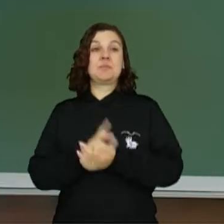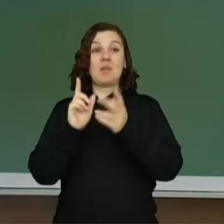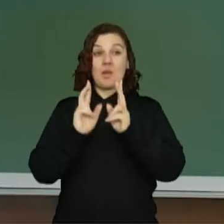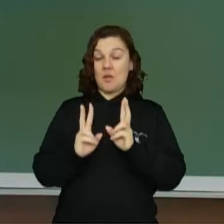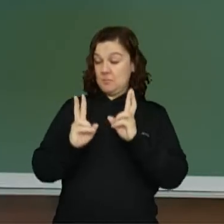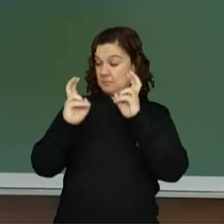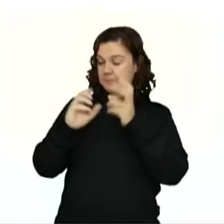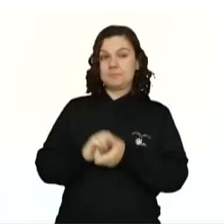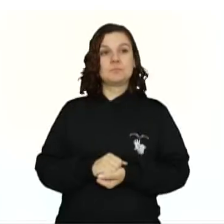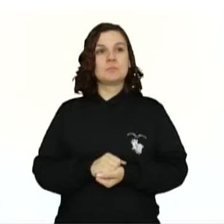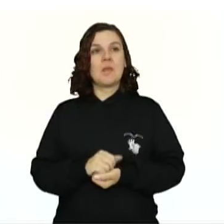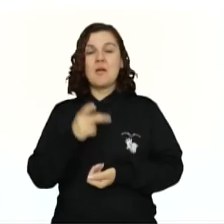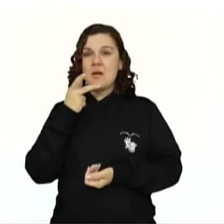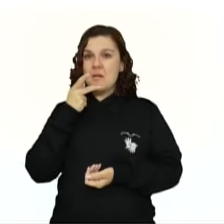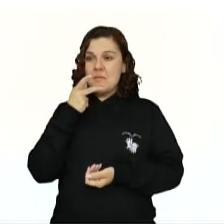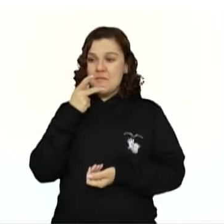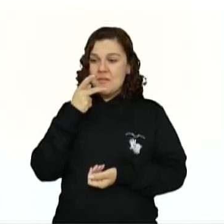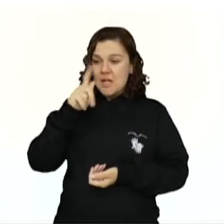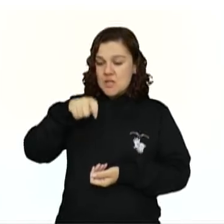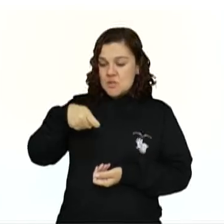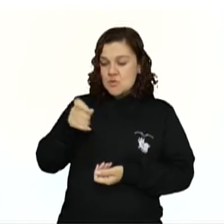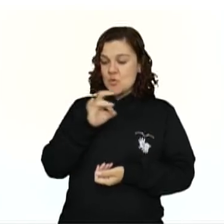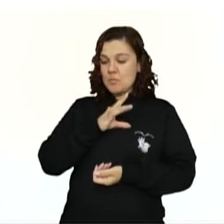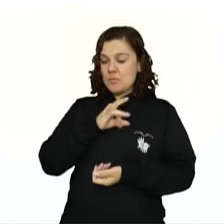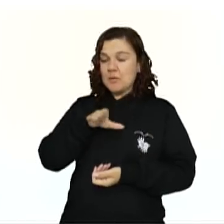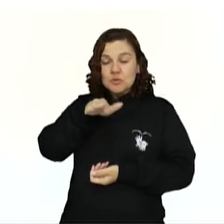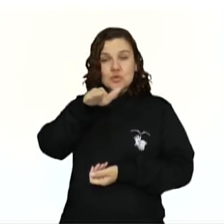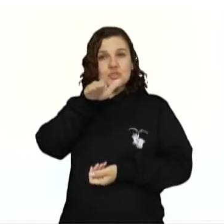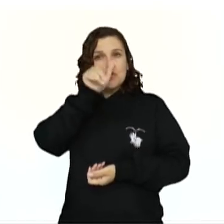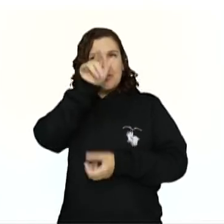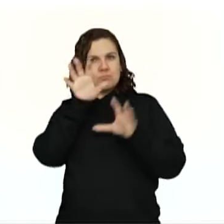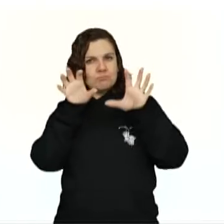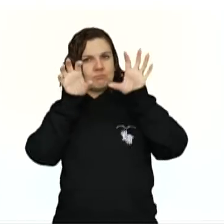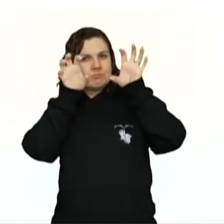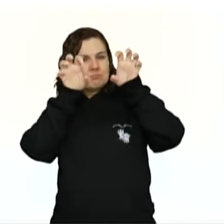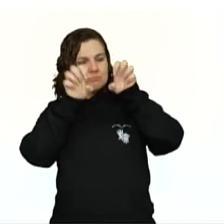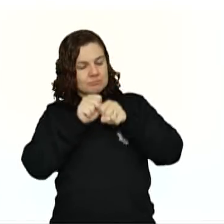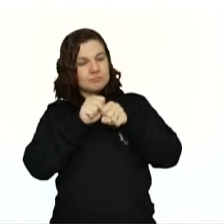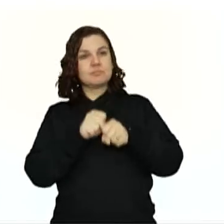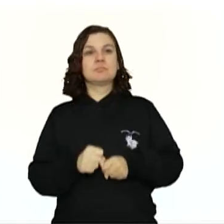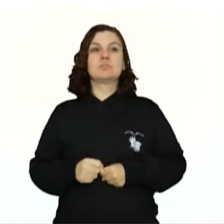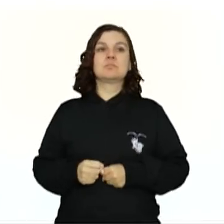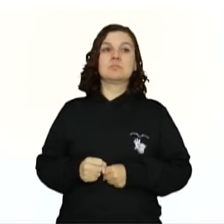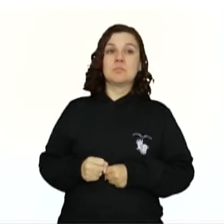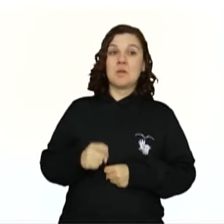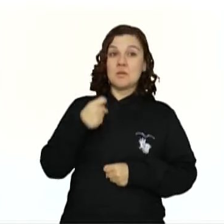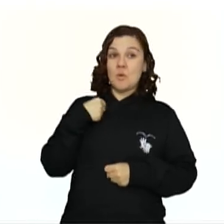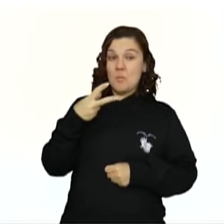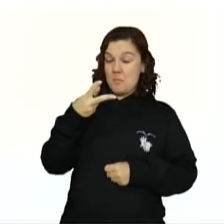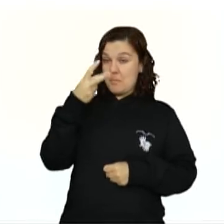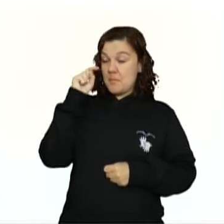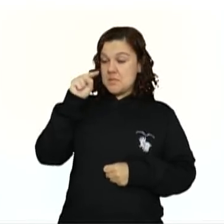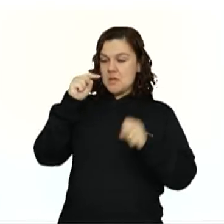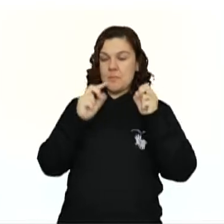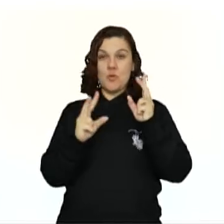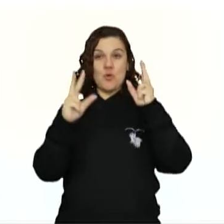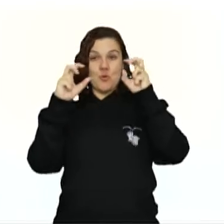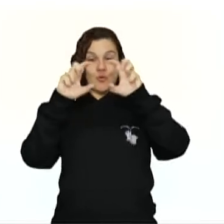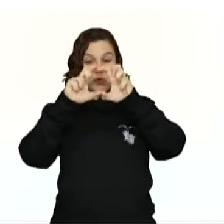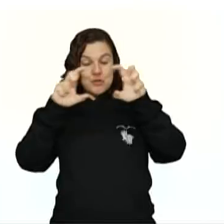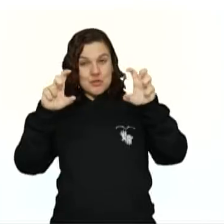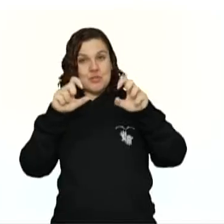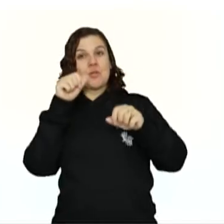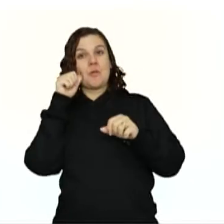tema desse poema. Para falar do medo, chama a noite. Então o poema continua. Observa o título do poema